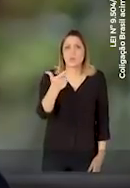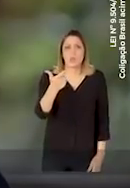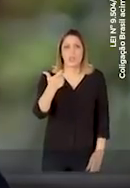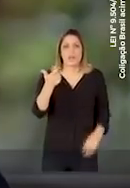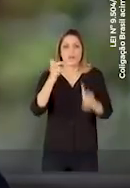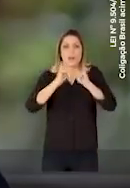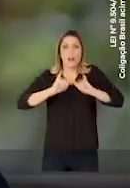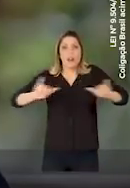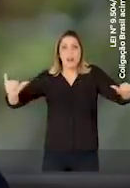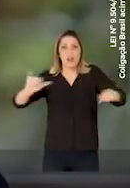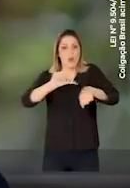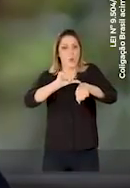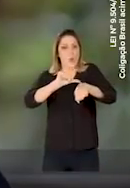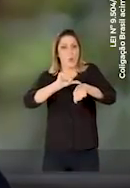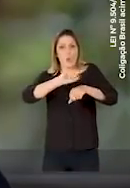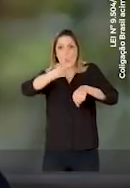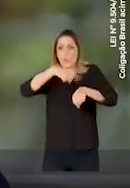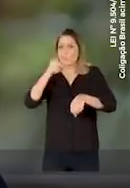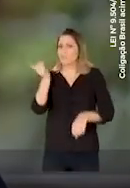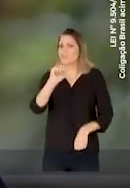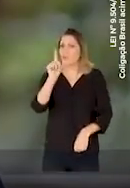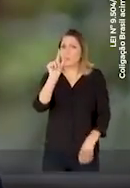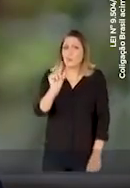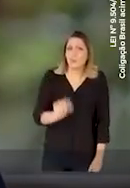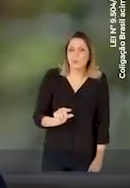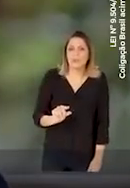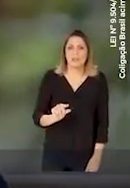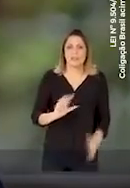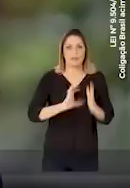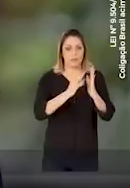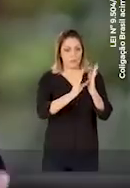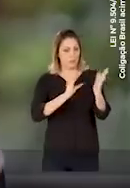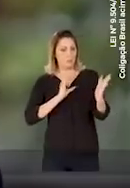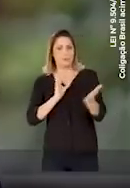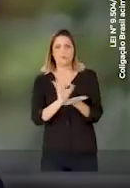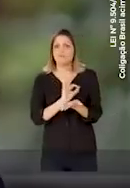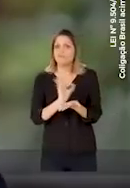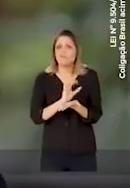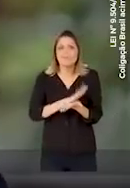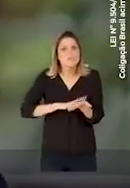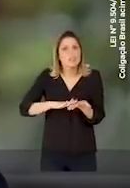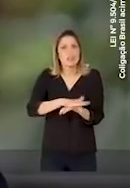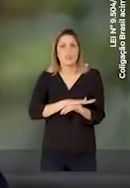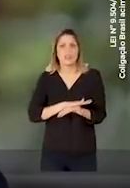não teria tempo de televisão, não teria fundo partidário, não teria nada.